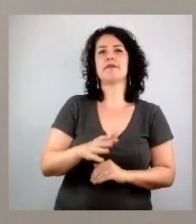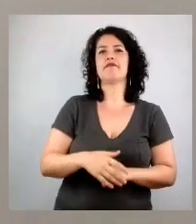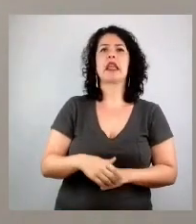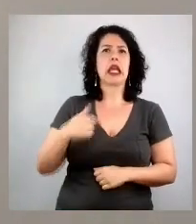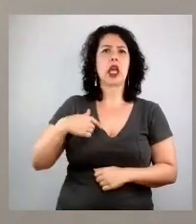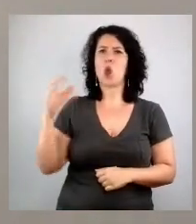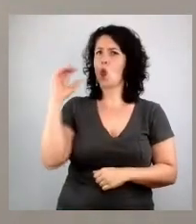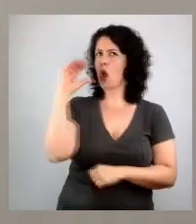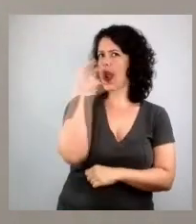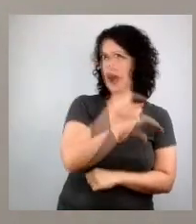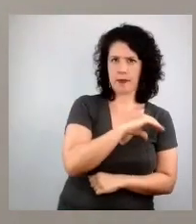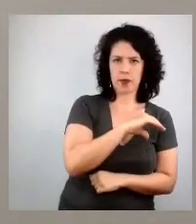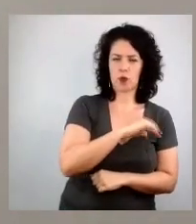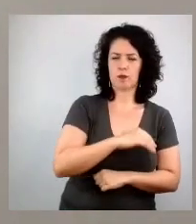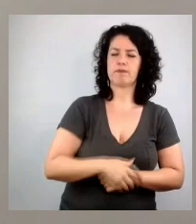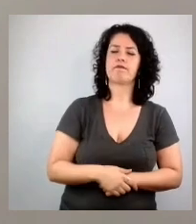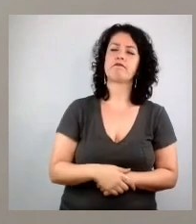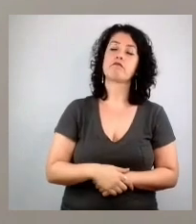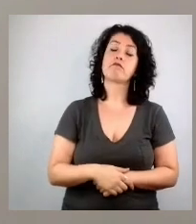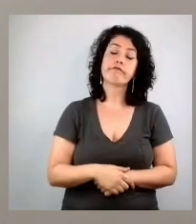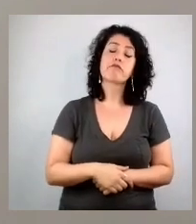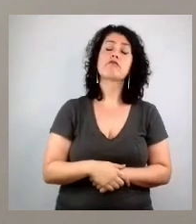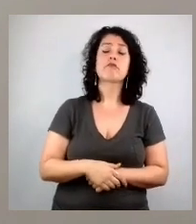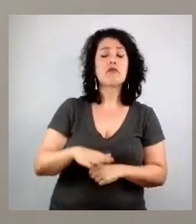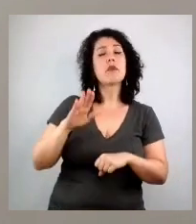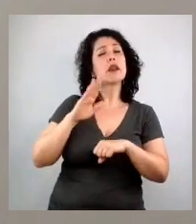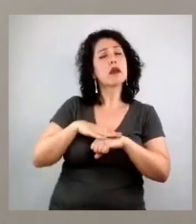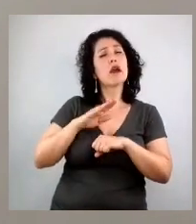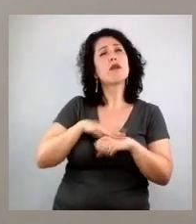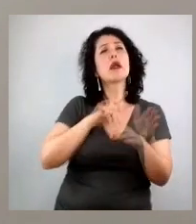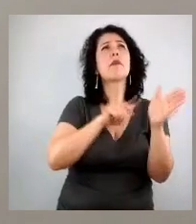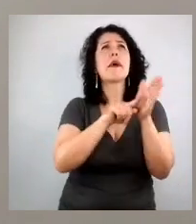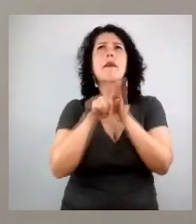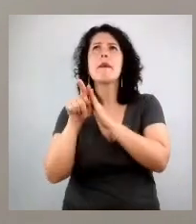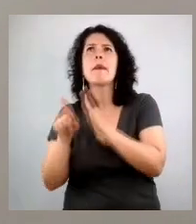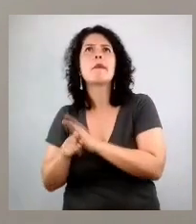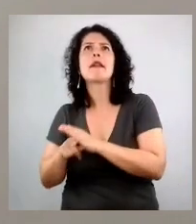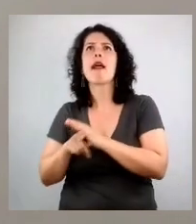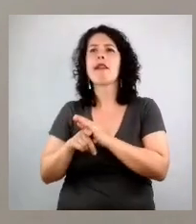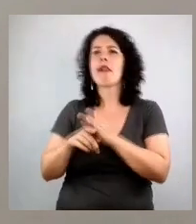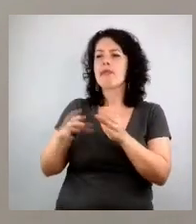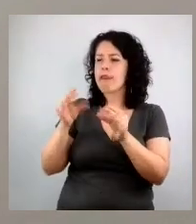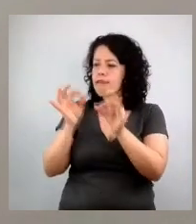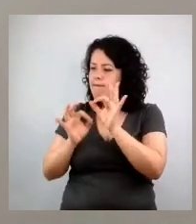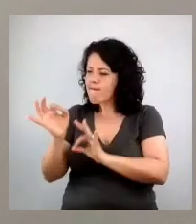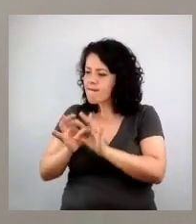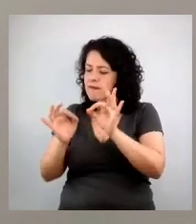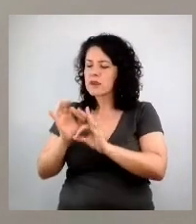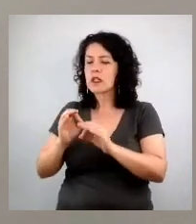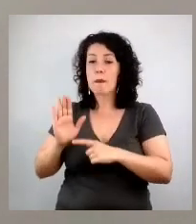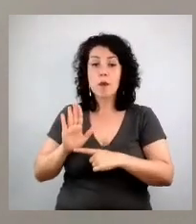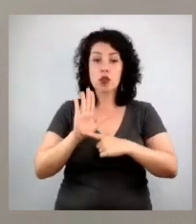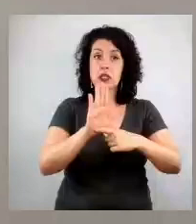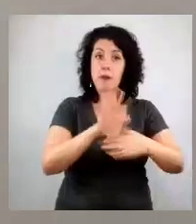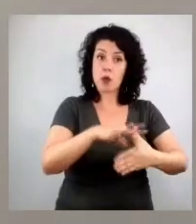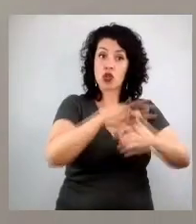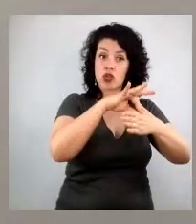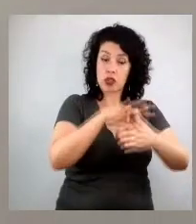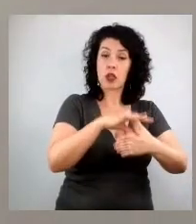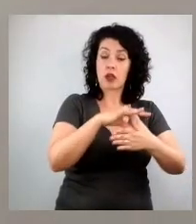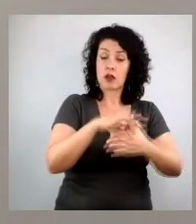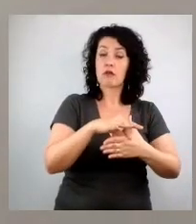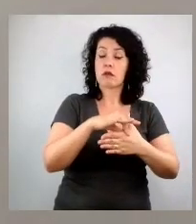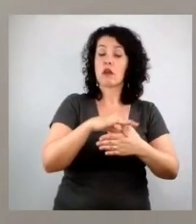semana. E fiz a pesquisa, cheguei para apresentar para o meu chefe uma pesquisa que tinha coisas relacionadas a